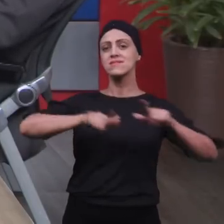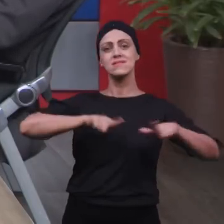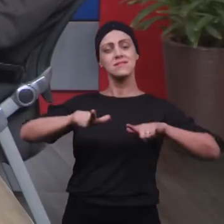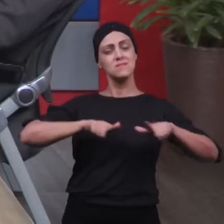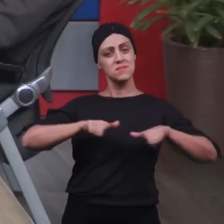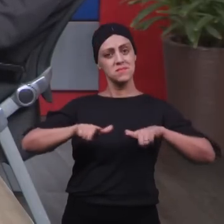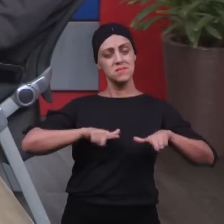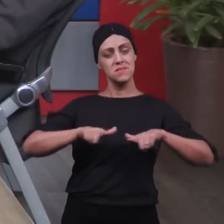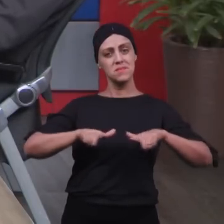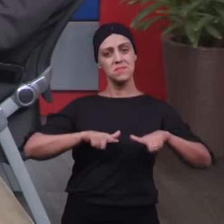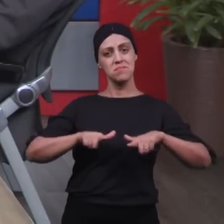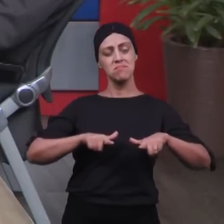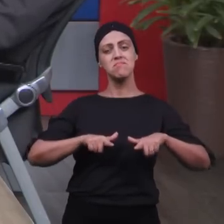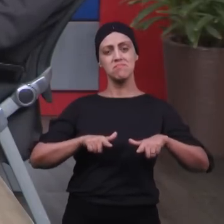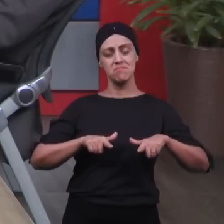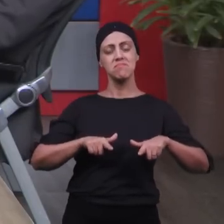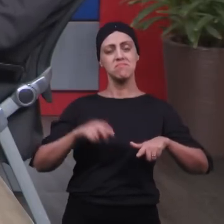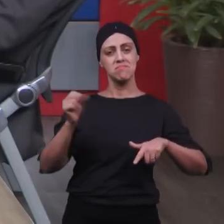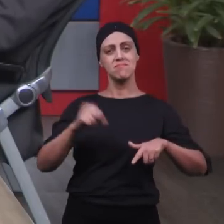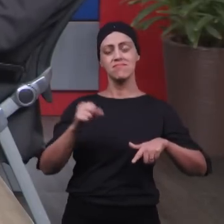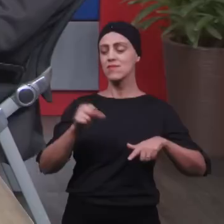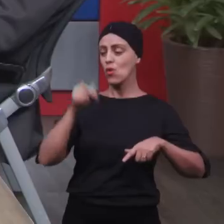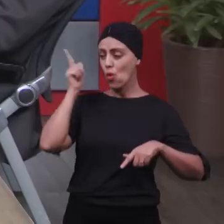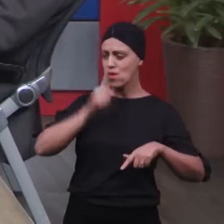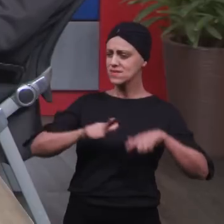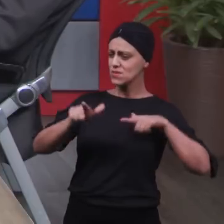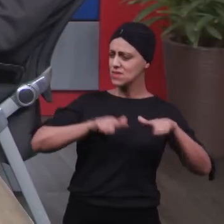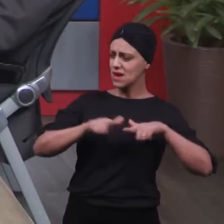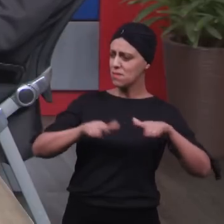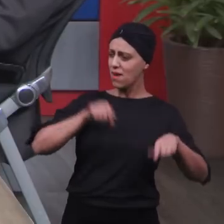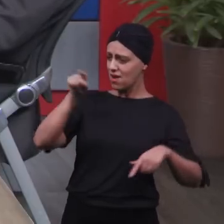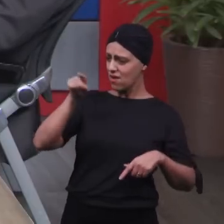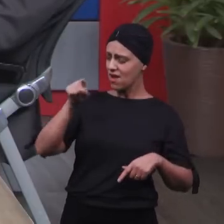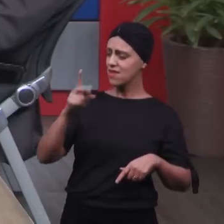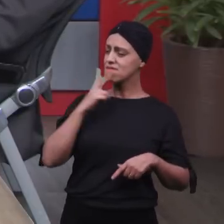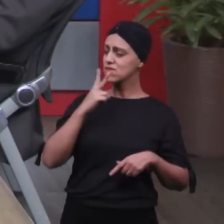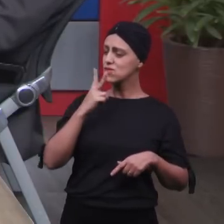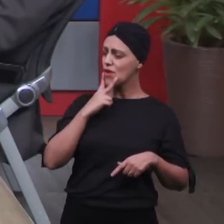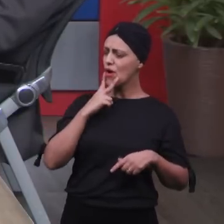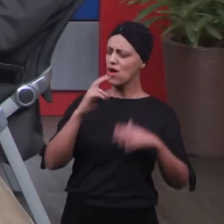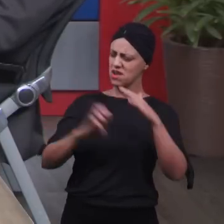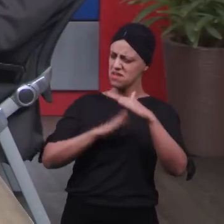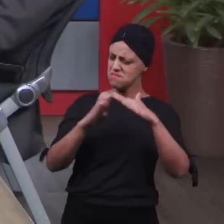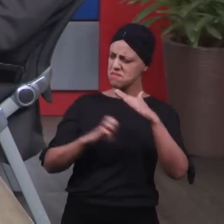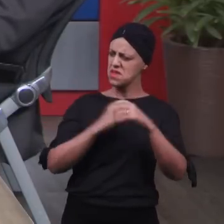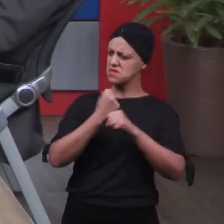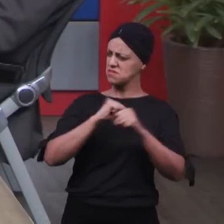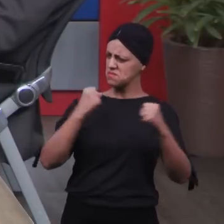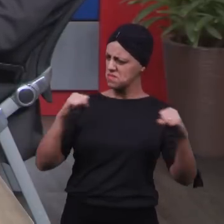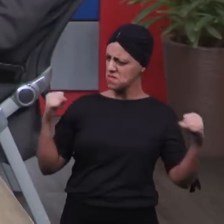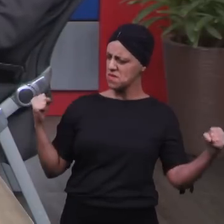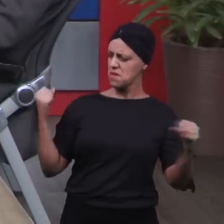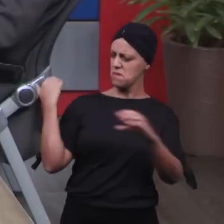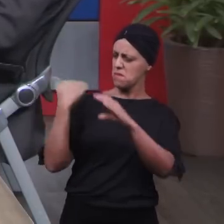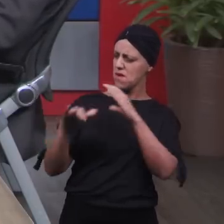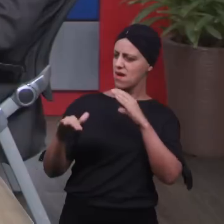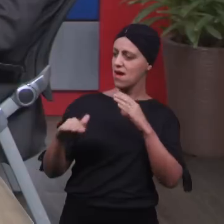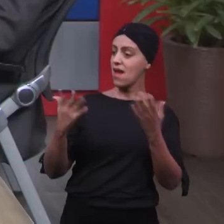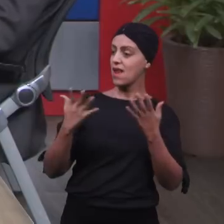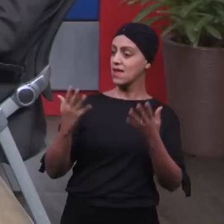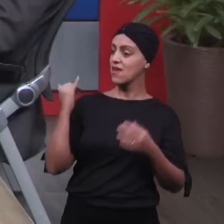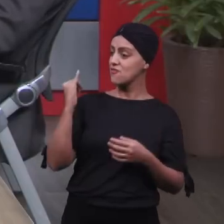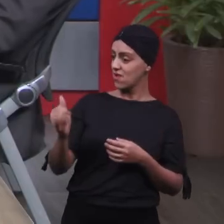Ela está aí na capital, numa grande empresa, que ela enviou um currículo. E ela quer falar com o